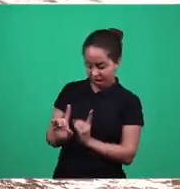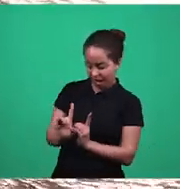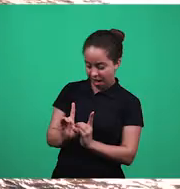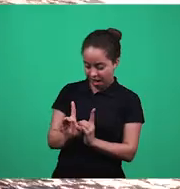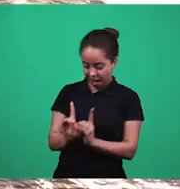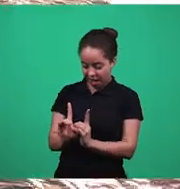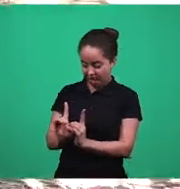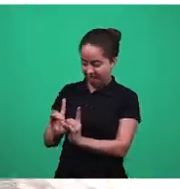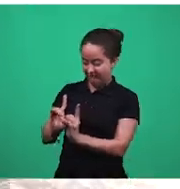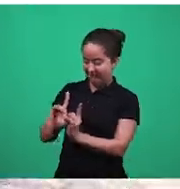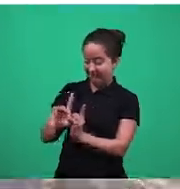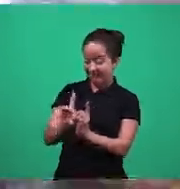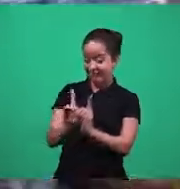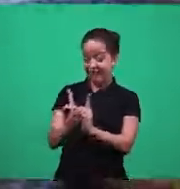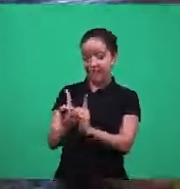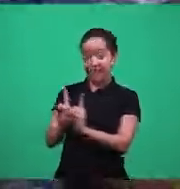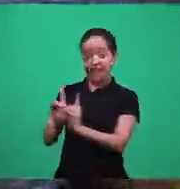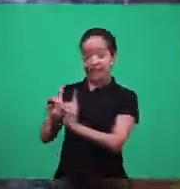guiará